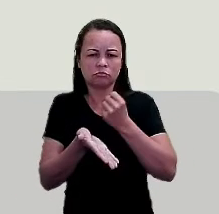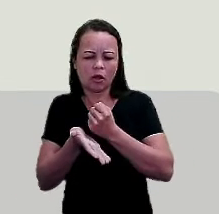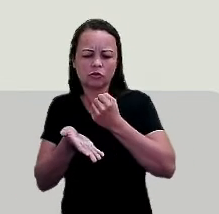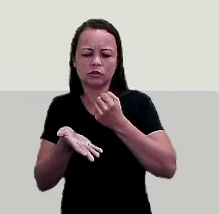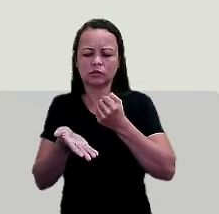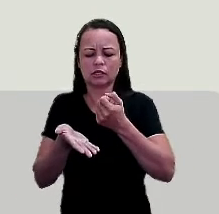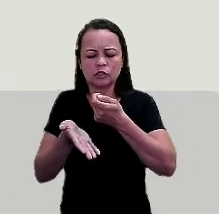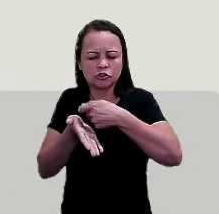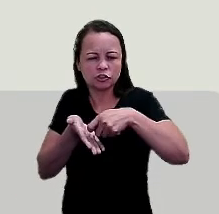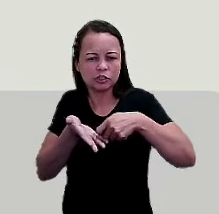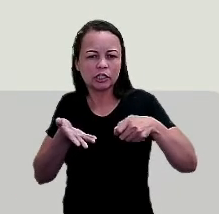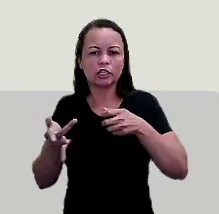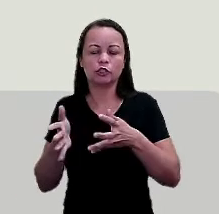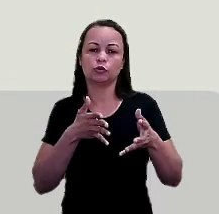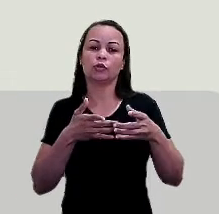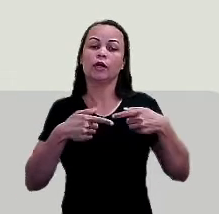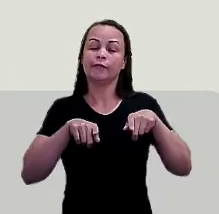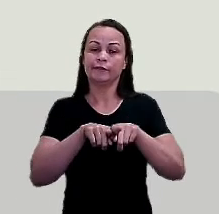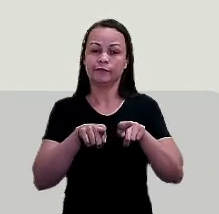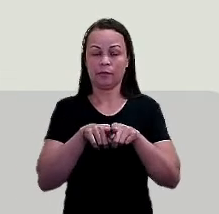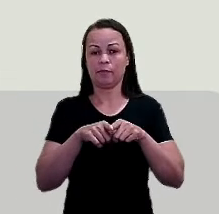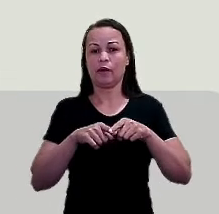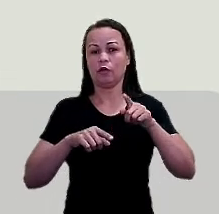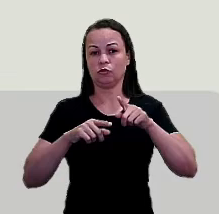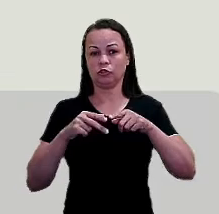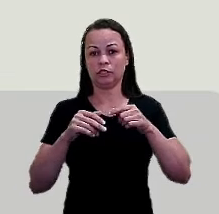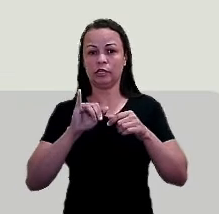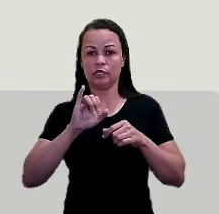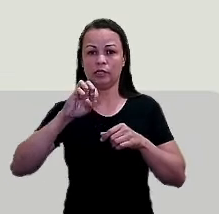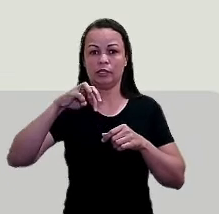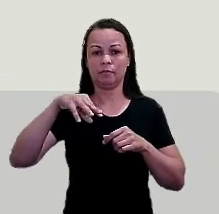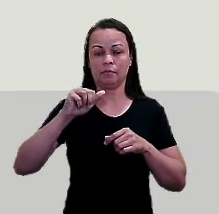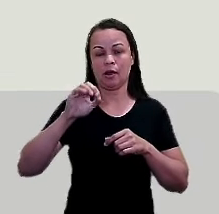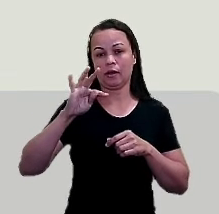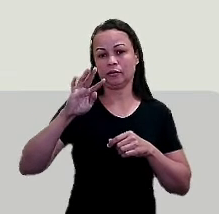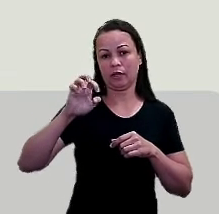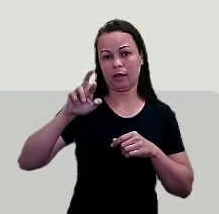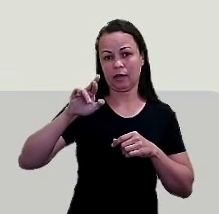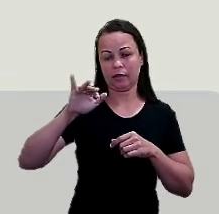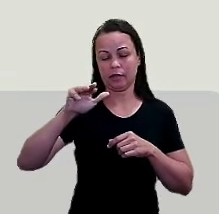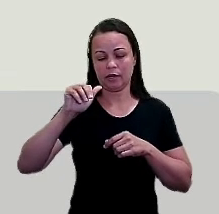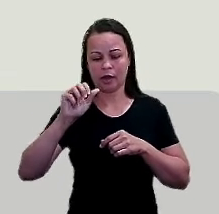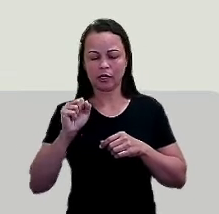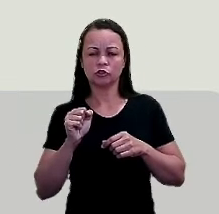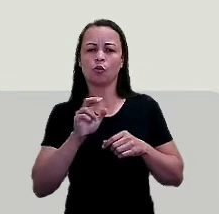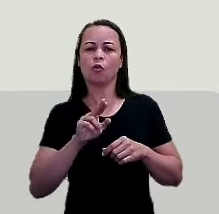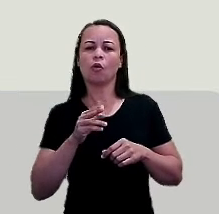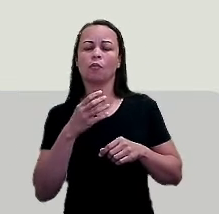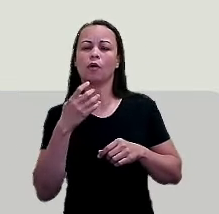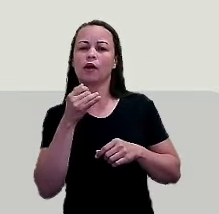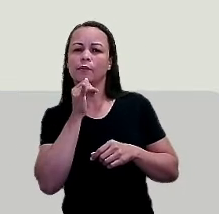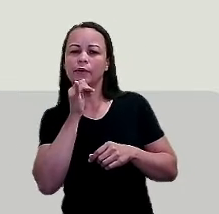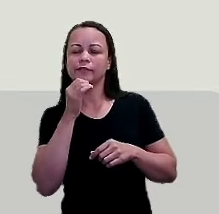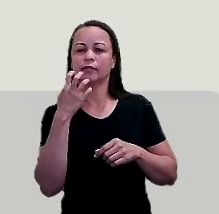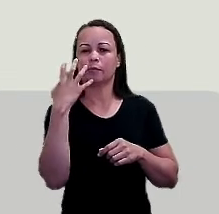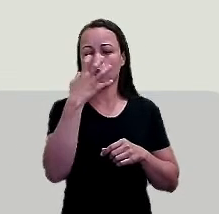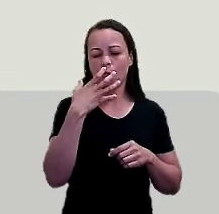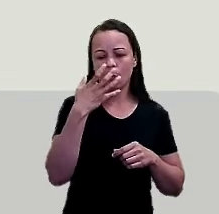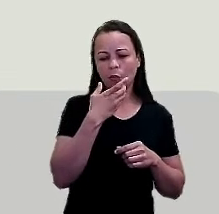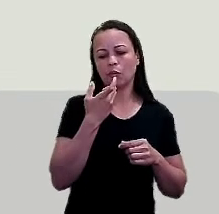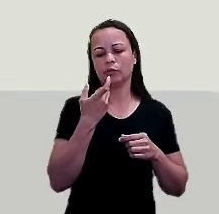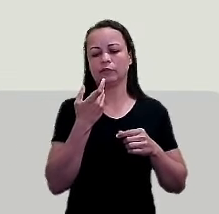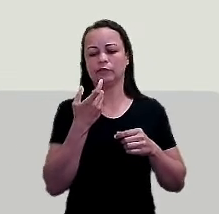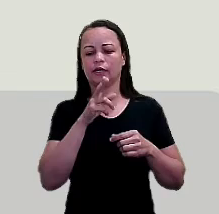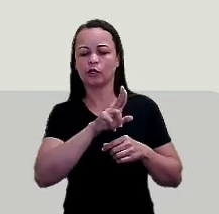os monumentos, e os imateriais, como as músicas, os nomes de lugares, as festas e as comemorações. Daí,